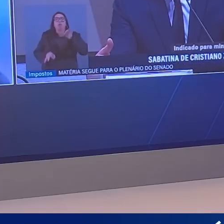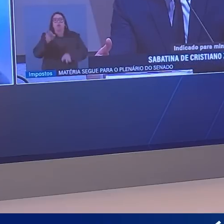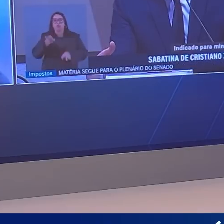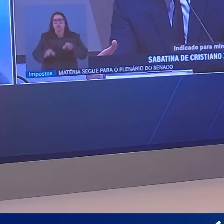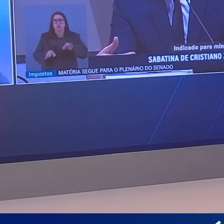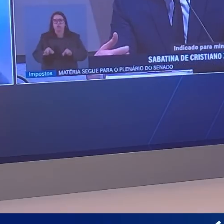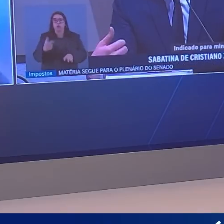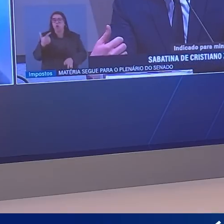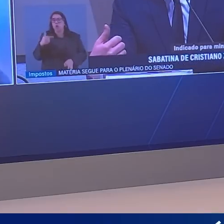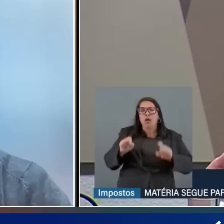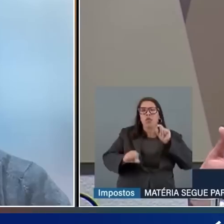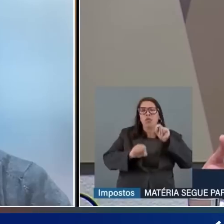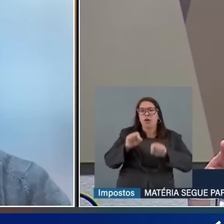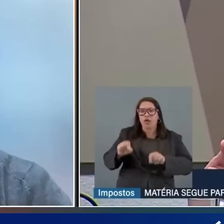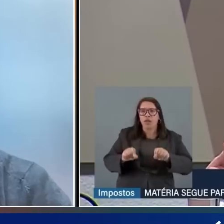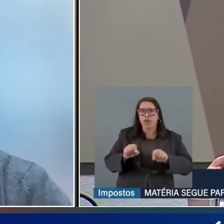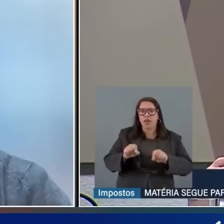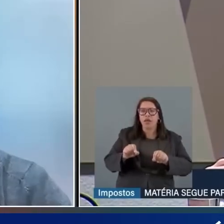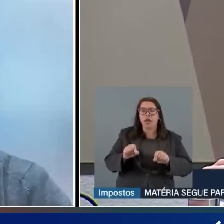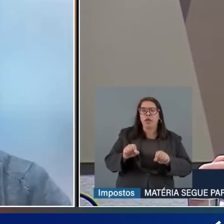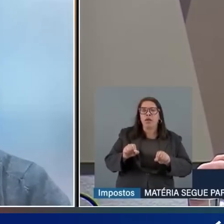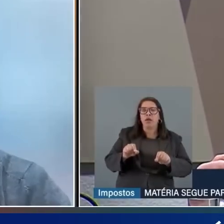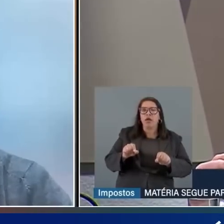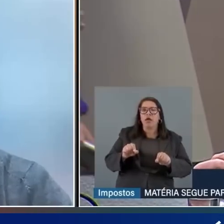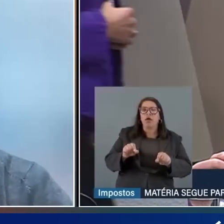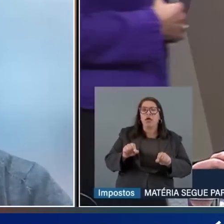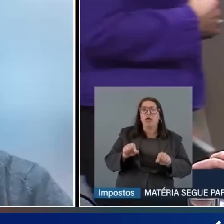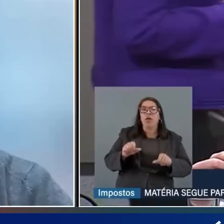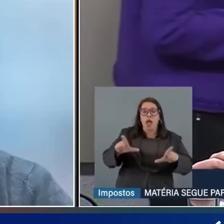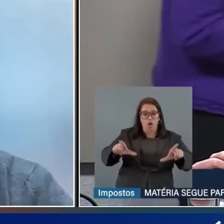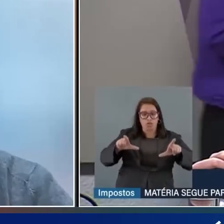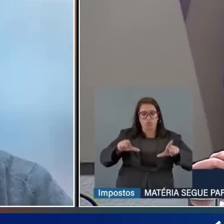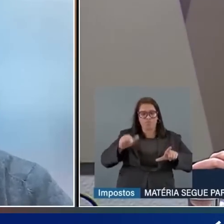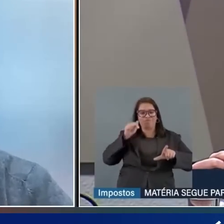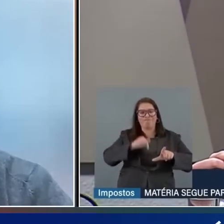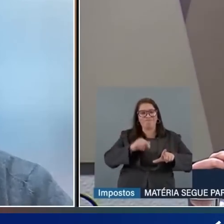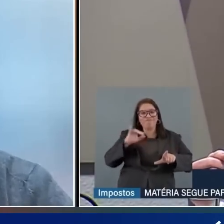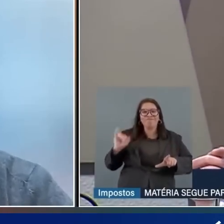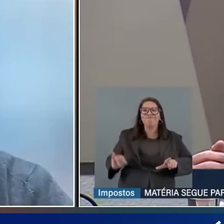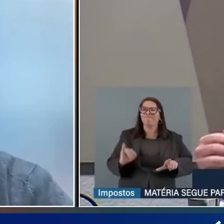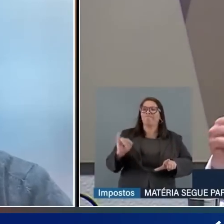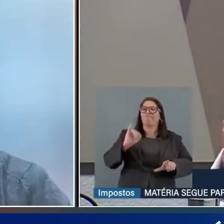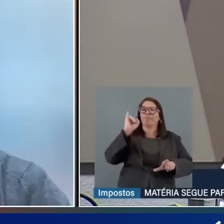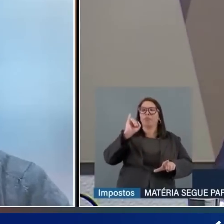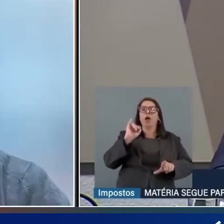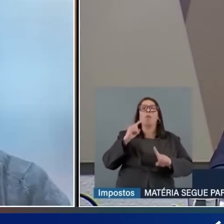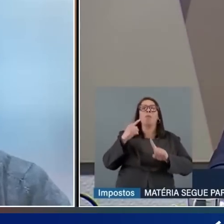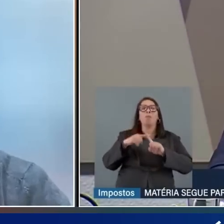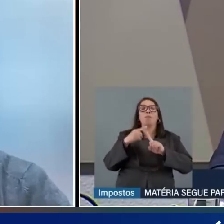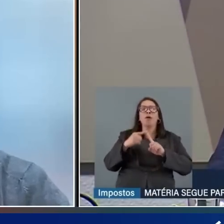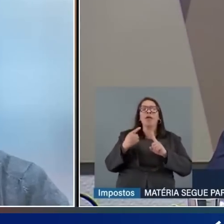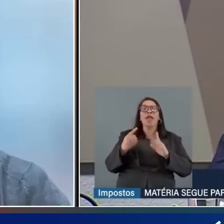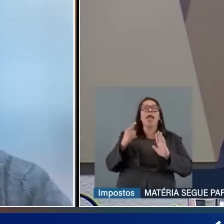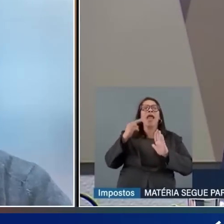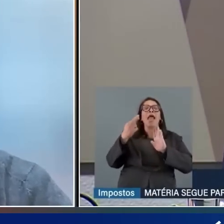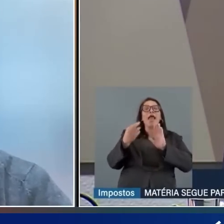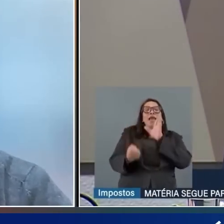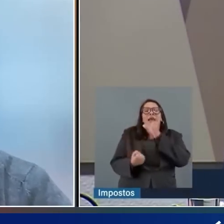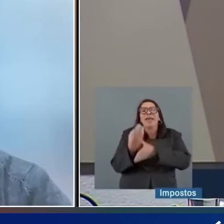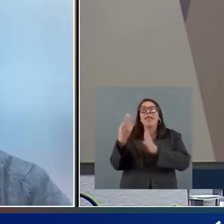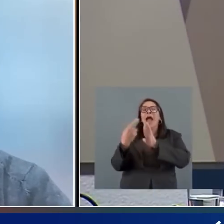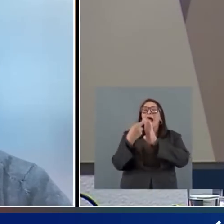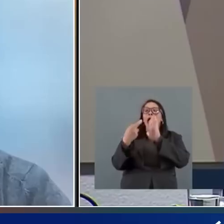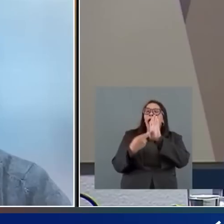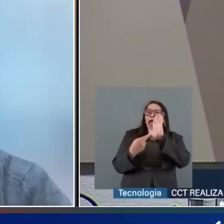votos políticos, e vão dizer, tá aí, ó, a gente conversou com o cara, tá aí o negócio do aborto que você queria, aí ó, a gente tem o Zanin na mão, a gente usou ele. Eles vão usar